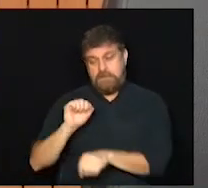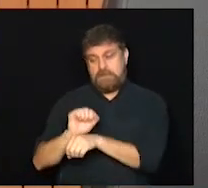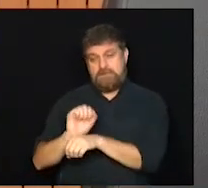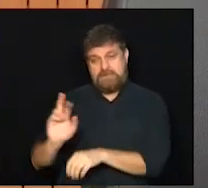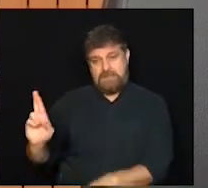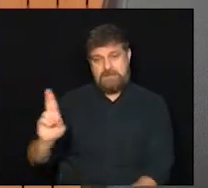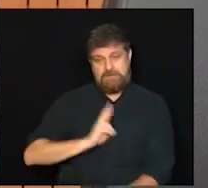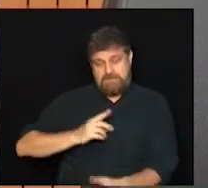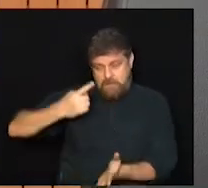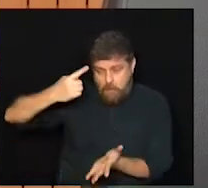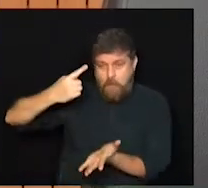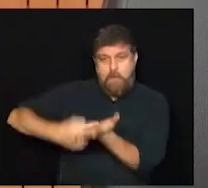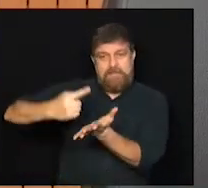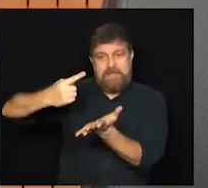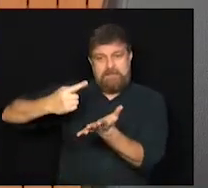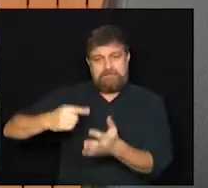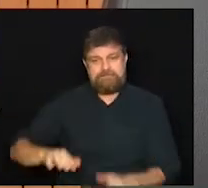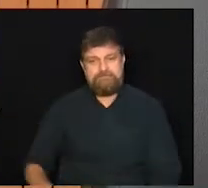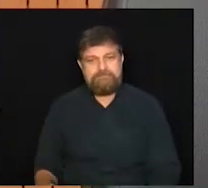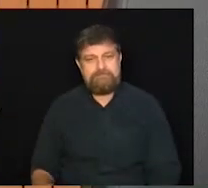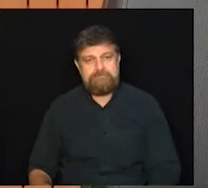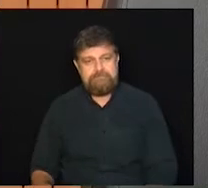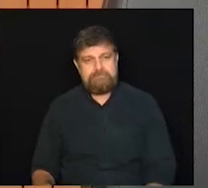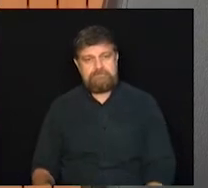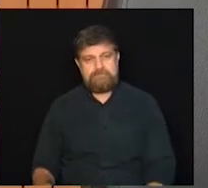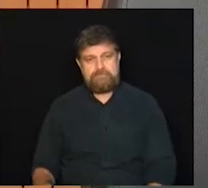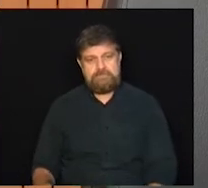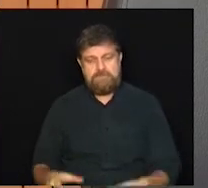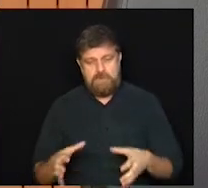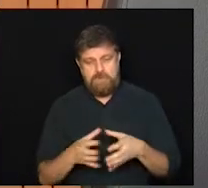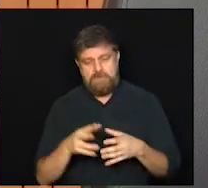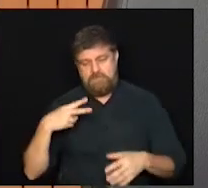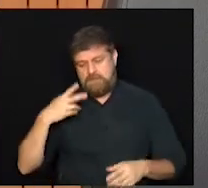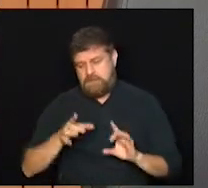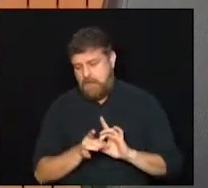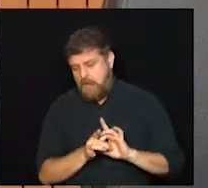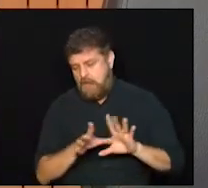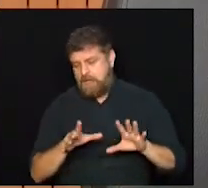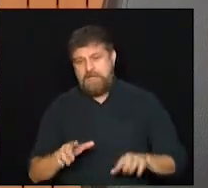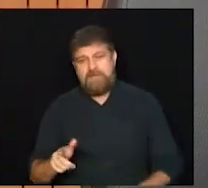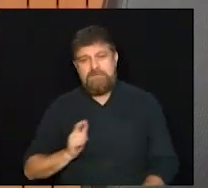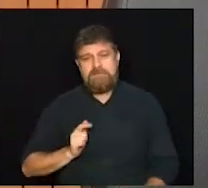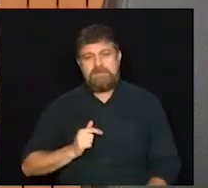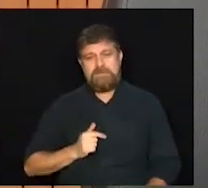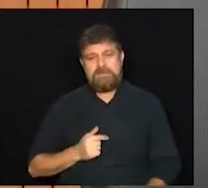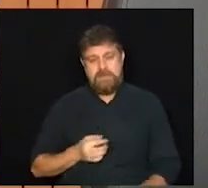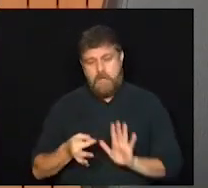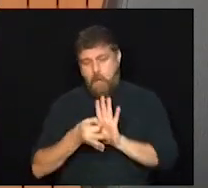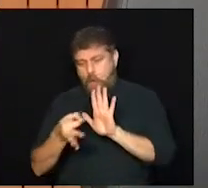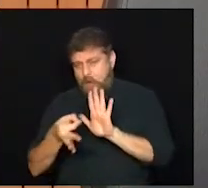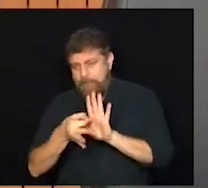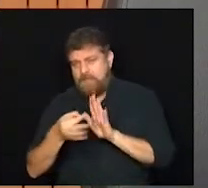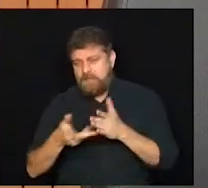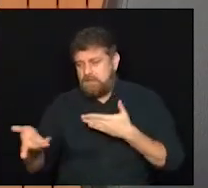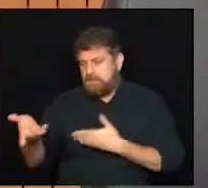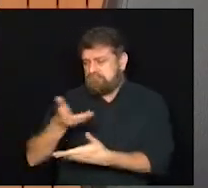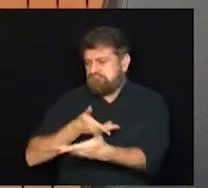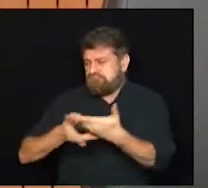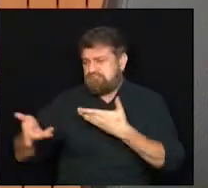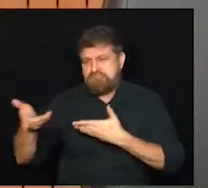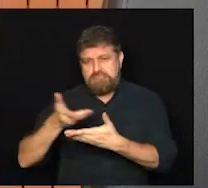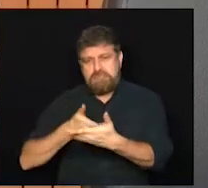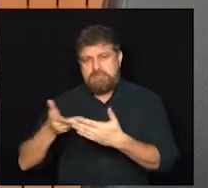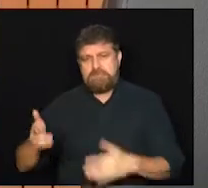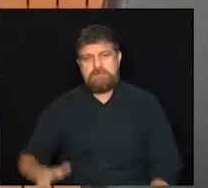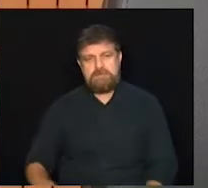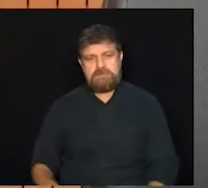deve confirmar. Mas que assim, a comissão está aberta, professora Eliana, assim, a receber sugestões, contribuições, né,